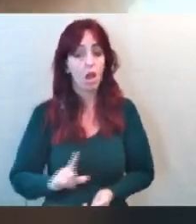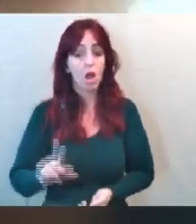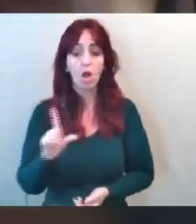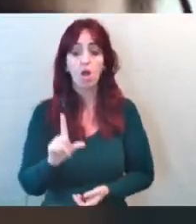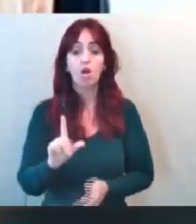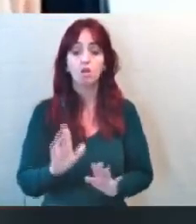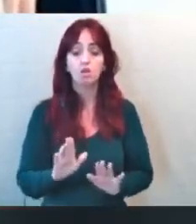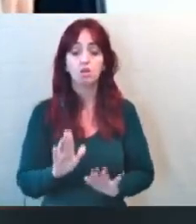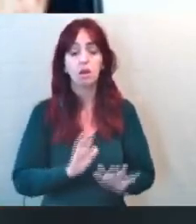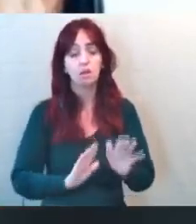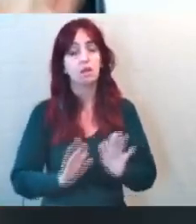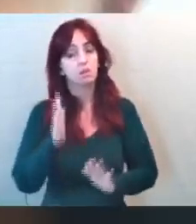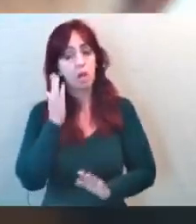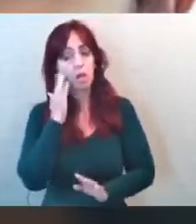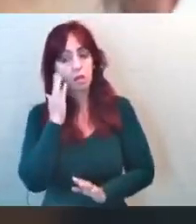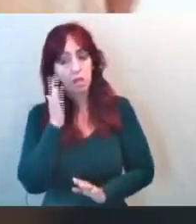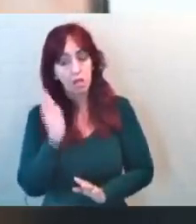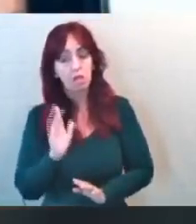Logicamente,